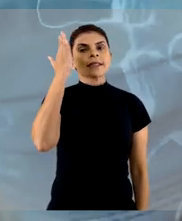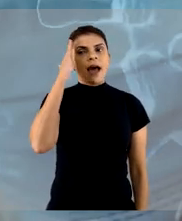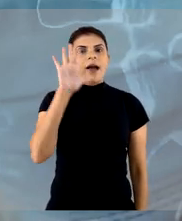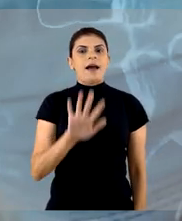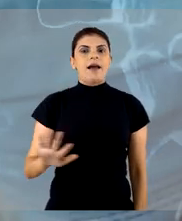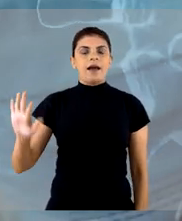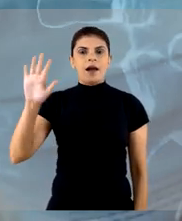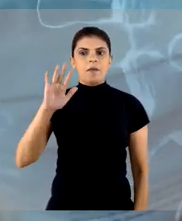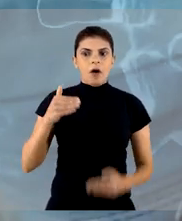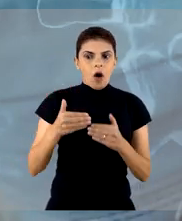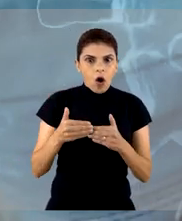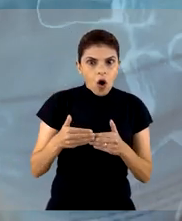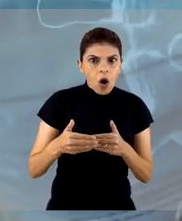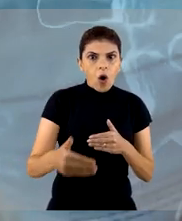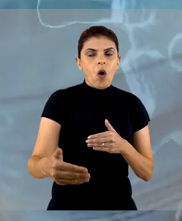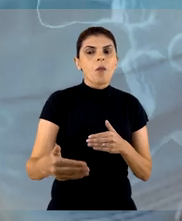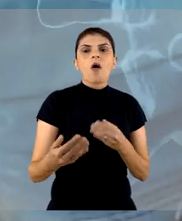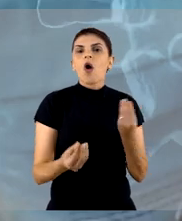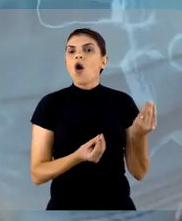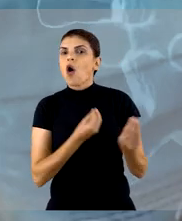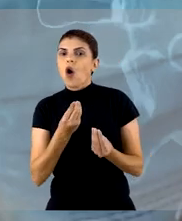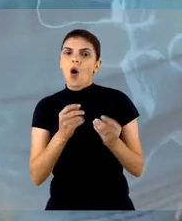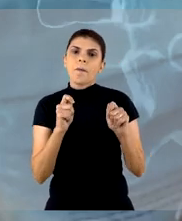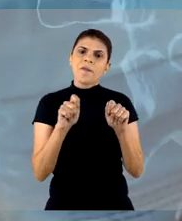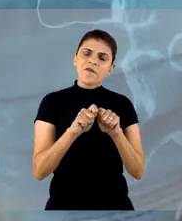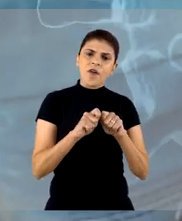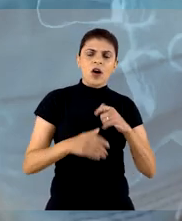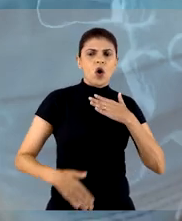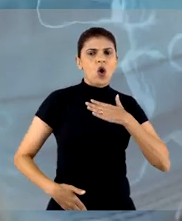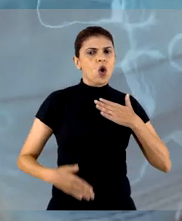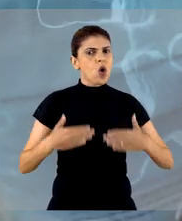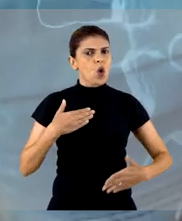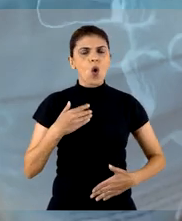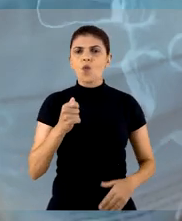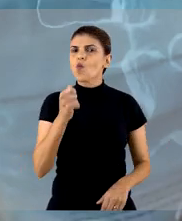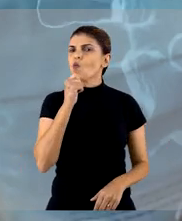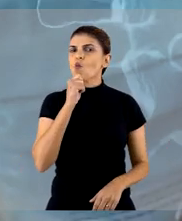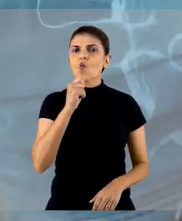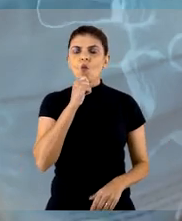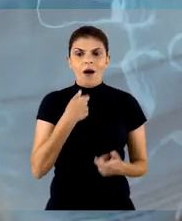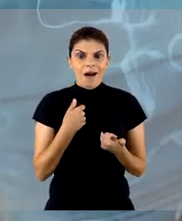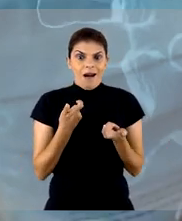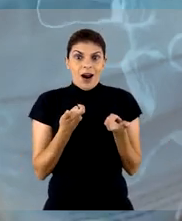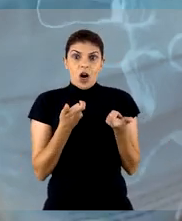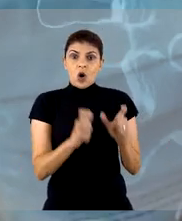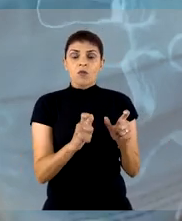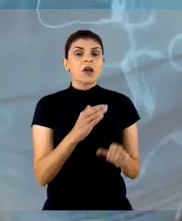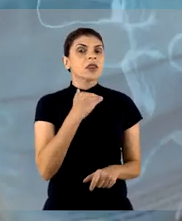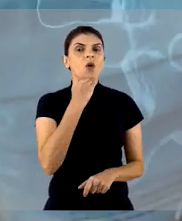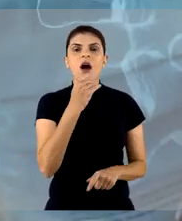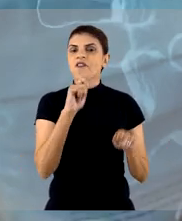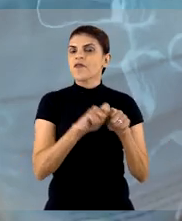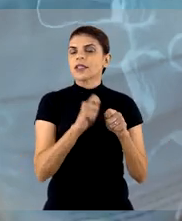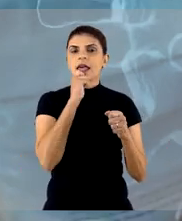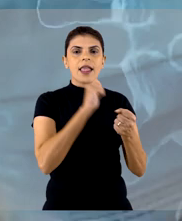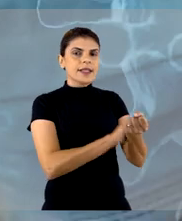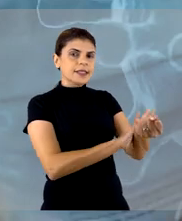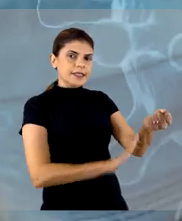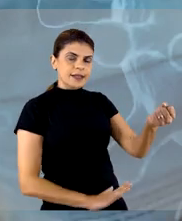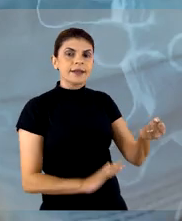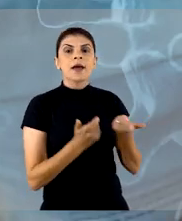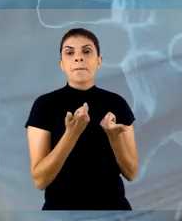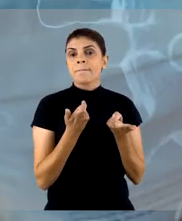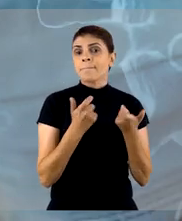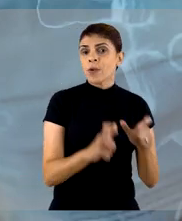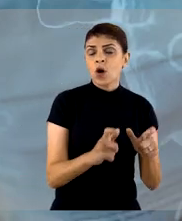e nesses dias iniciais, em que ainda o nosso corpo não produziu os anticorpos, não adianta fazer os testes